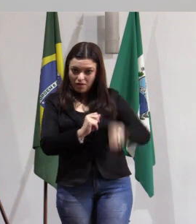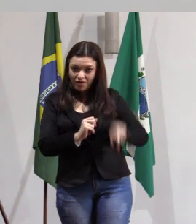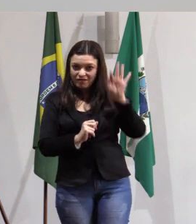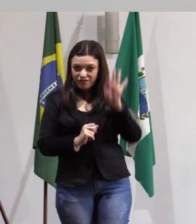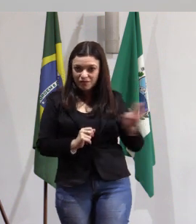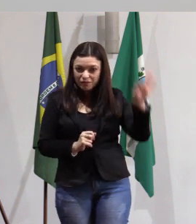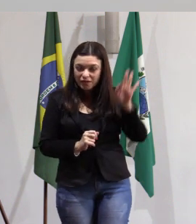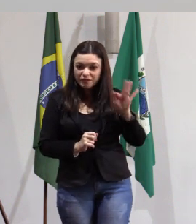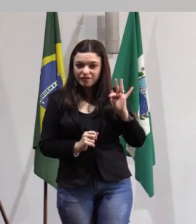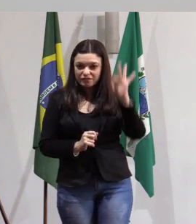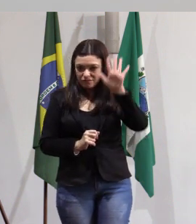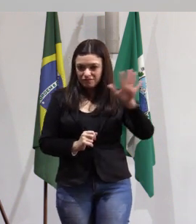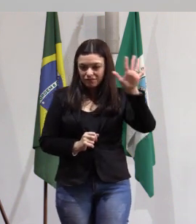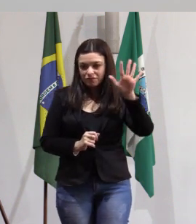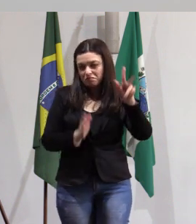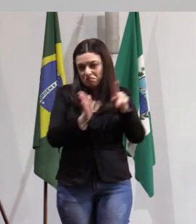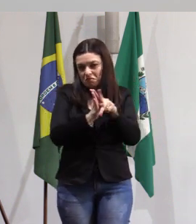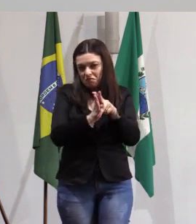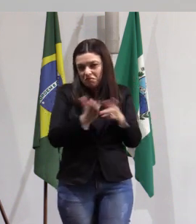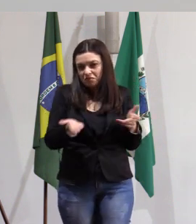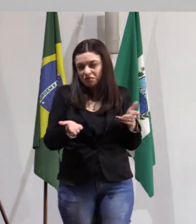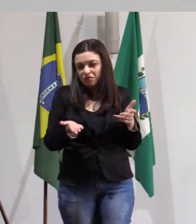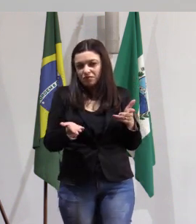ensino superior?